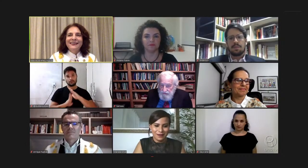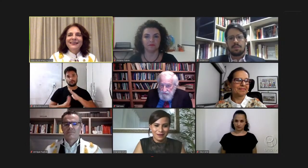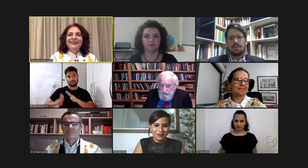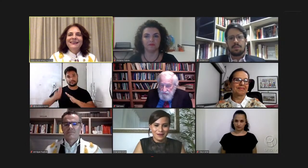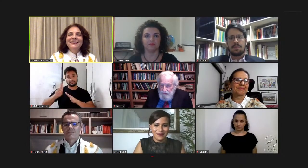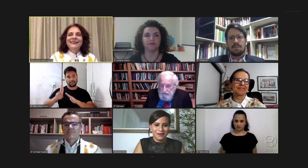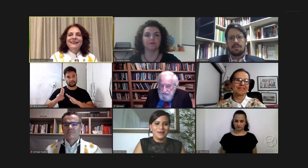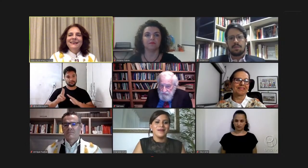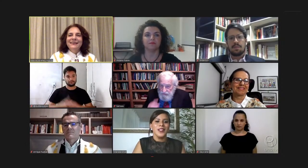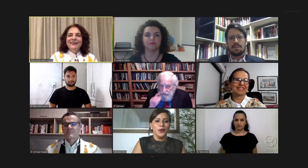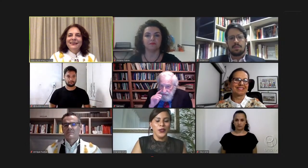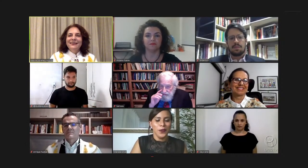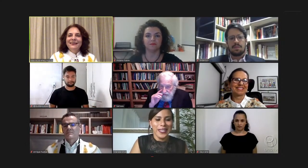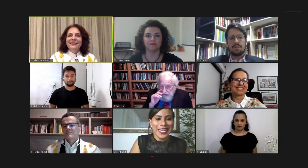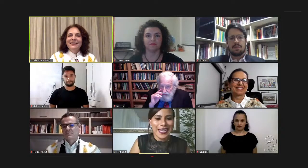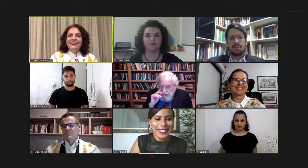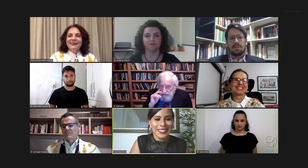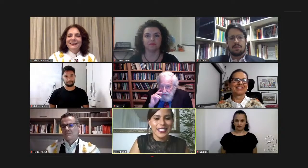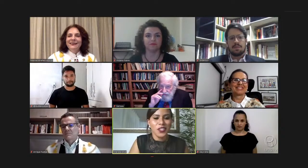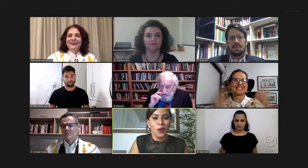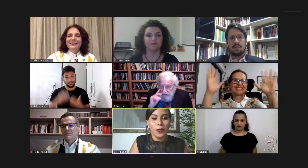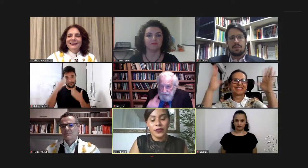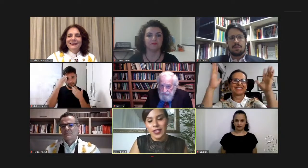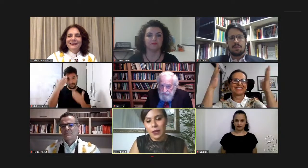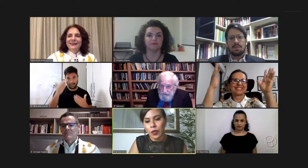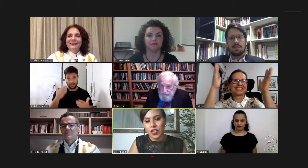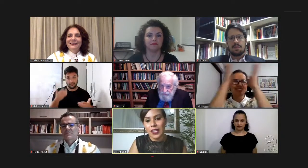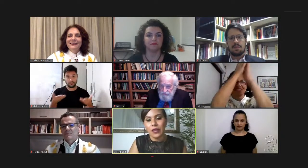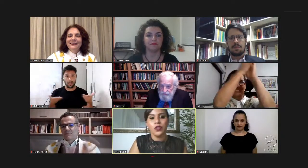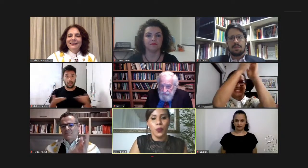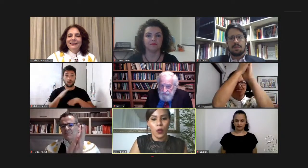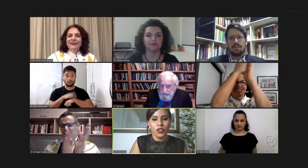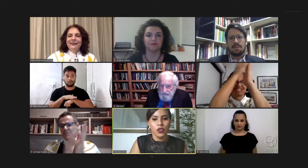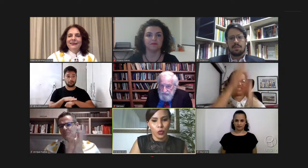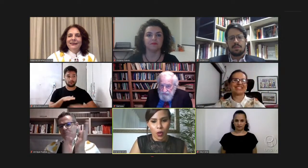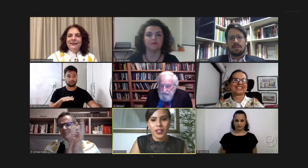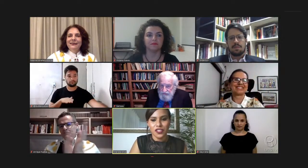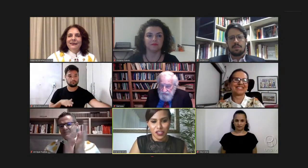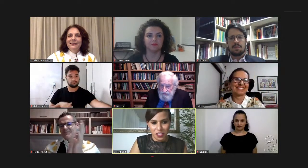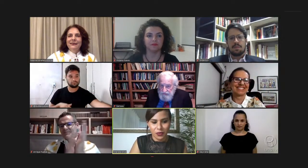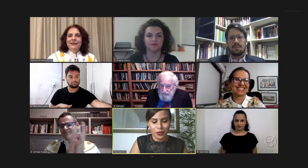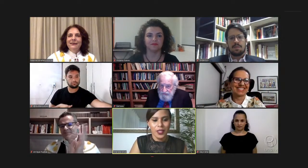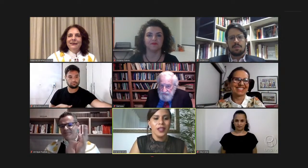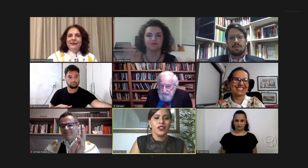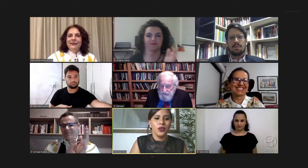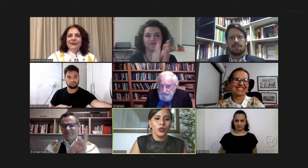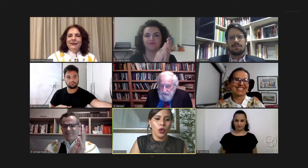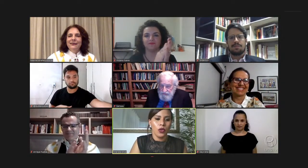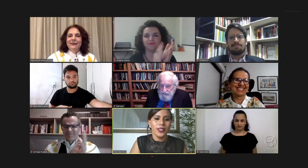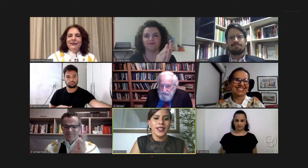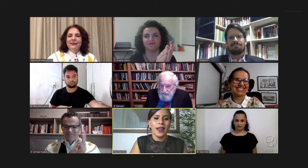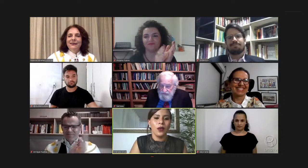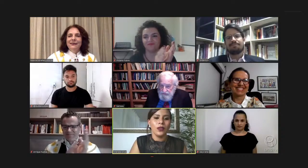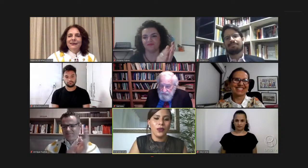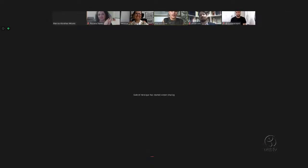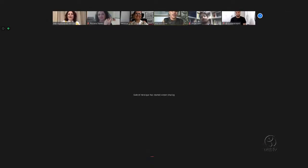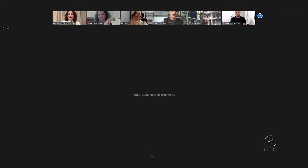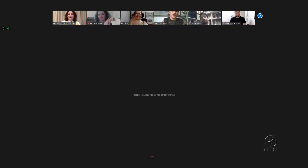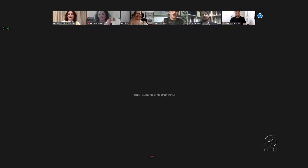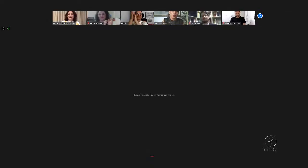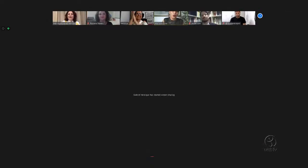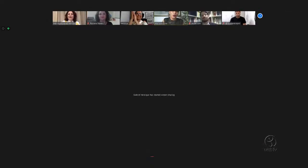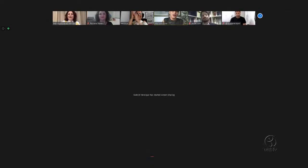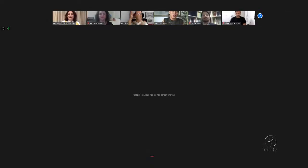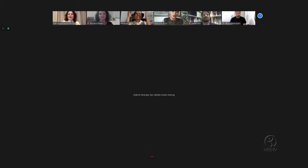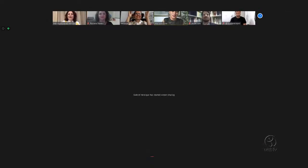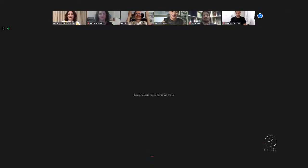Brasília. Muito obrigada. E neste momento será projetado o diploma de outorga de título de doutor honoris causa, concedido